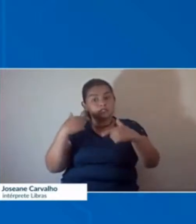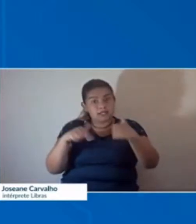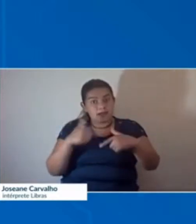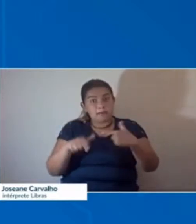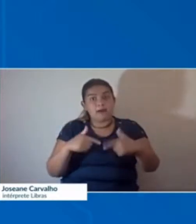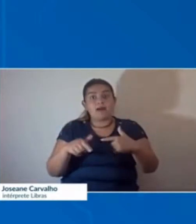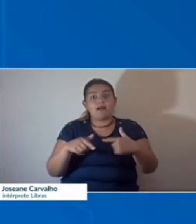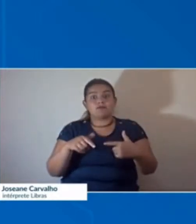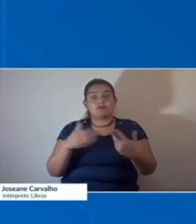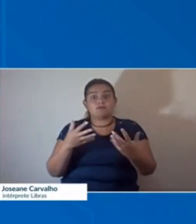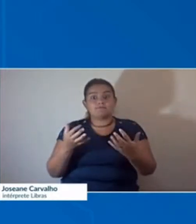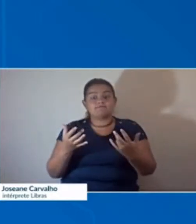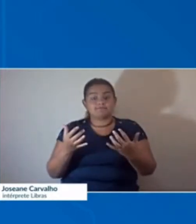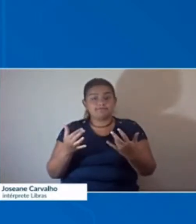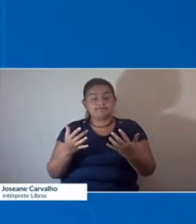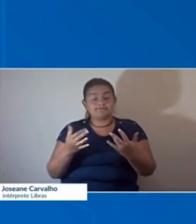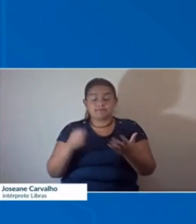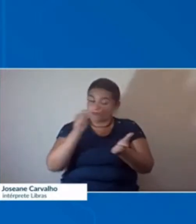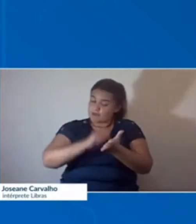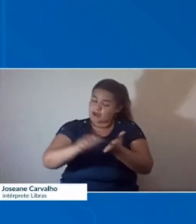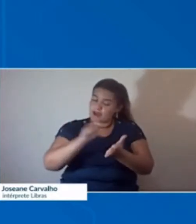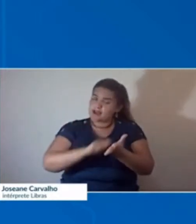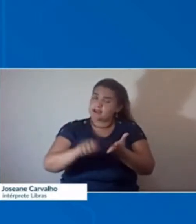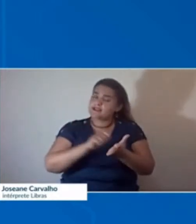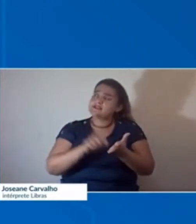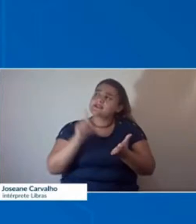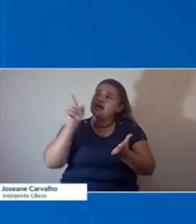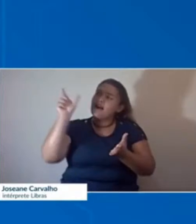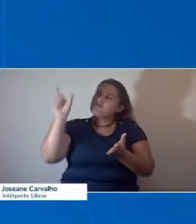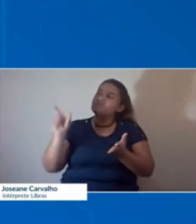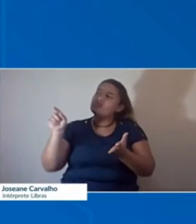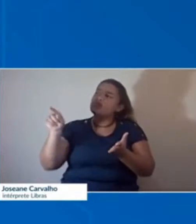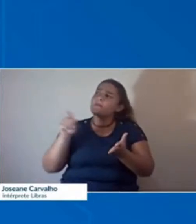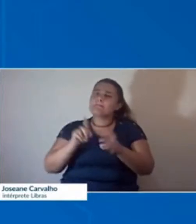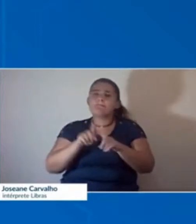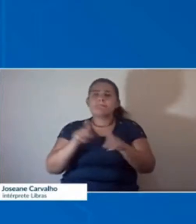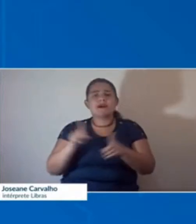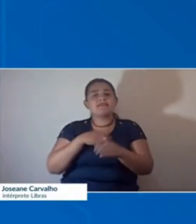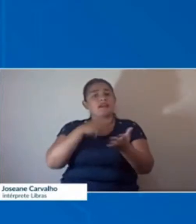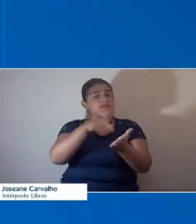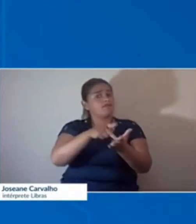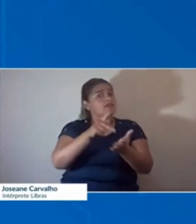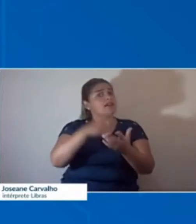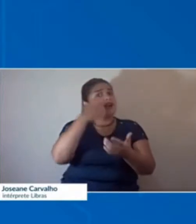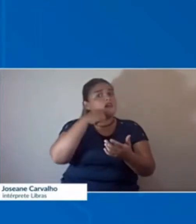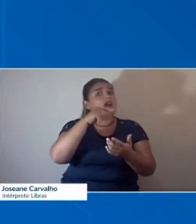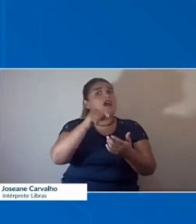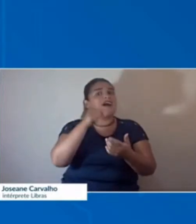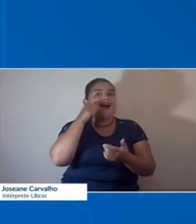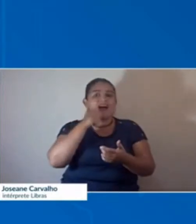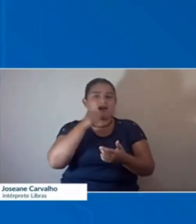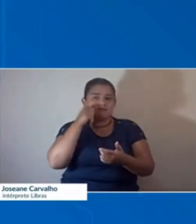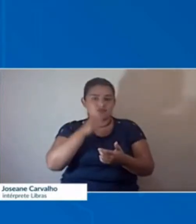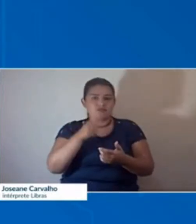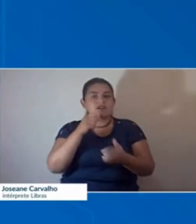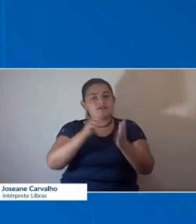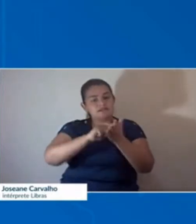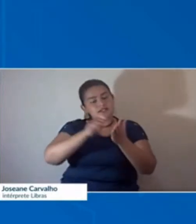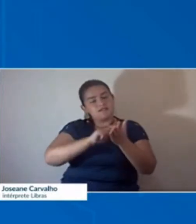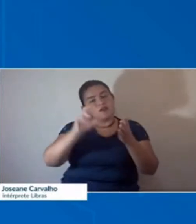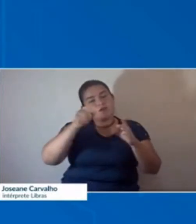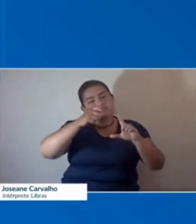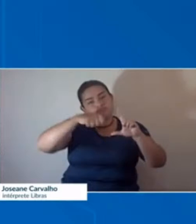legitimadas por, assim, que escreve, olha, foi fulano de tal que dirigiu, quando na verdade foi uma mulher que escreveu ou dirigiu, sabe? E